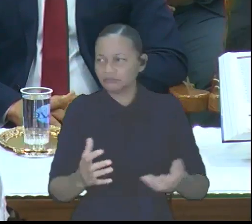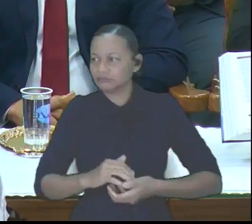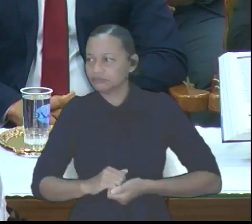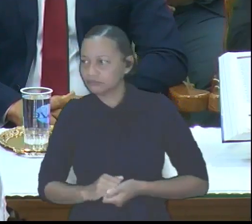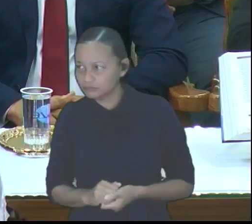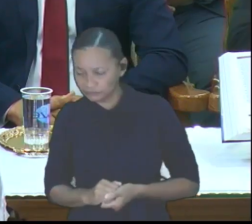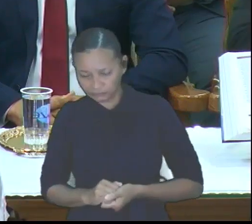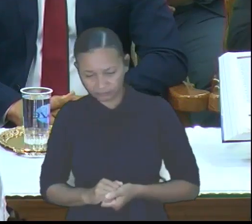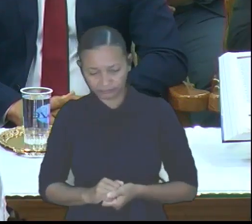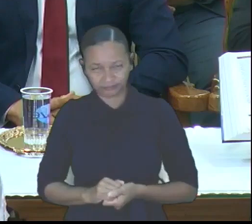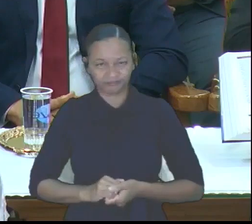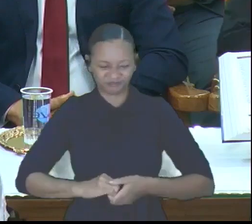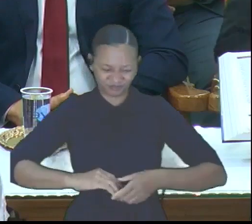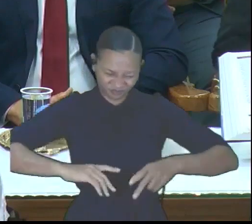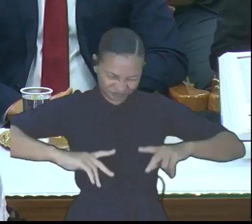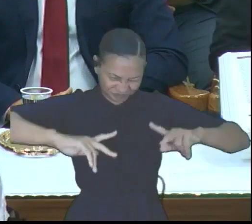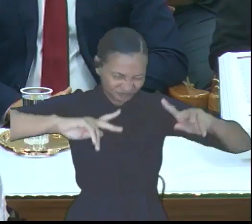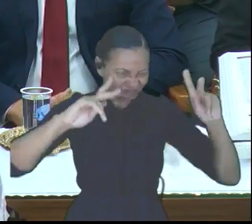paz.